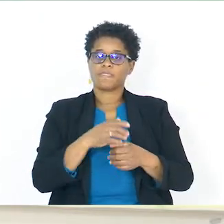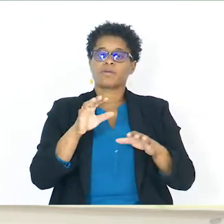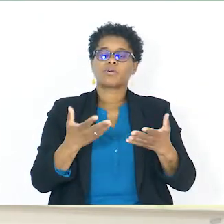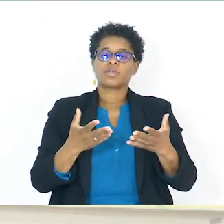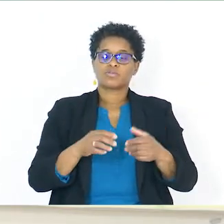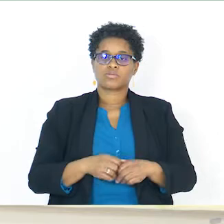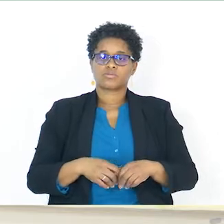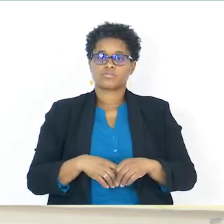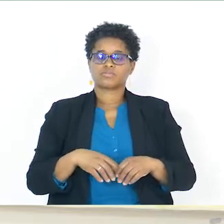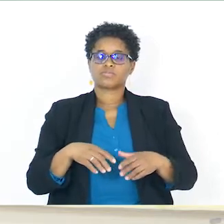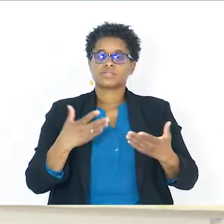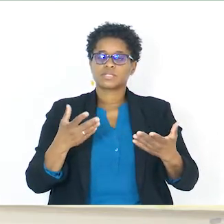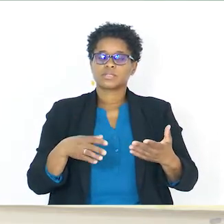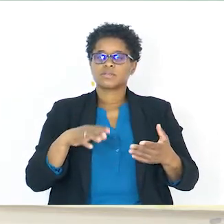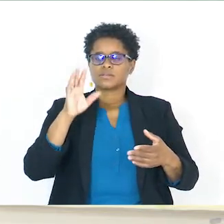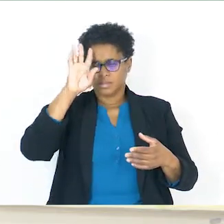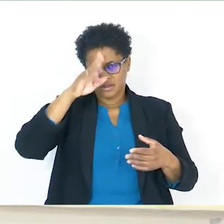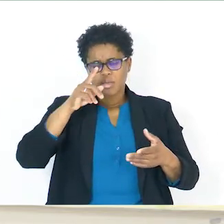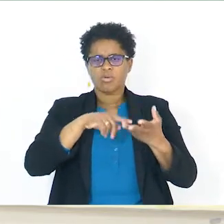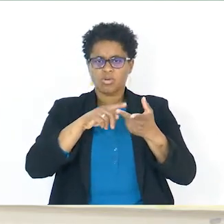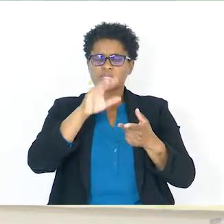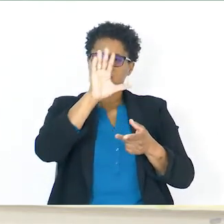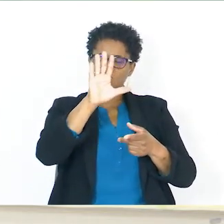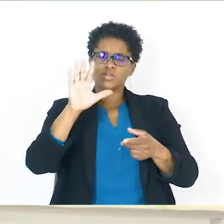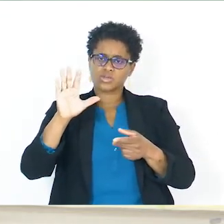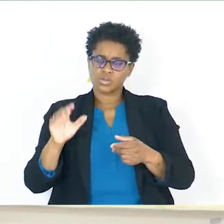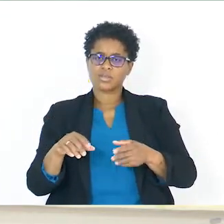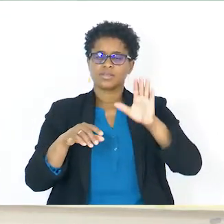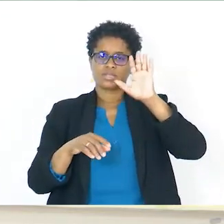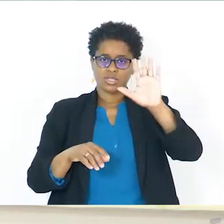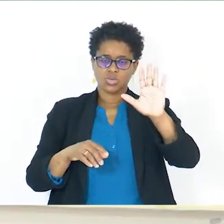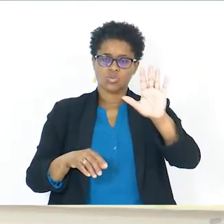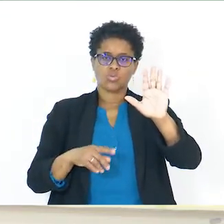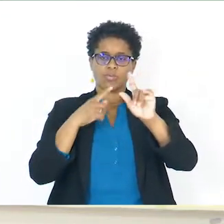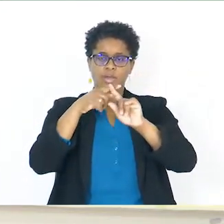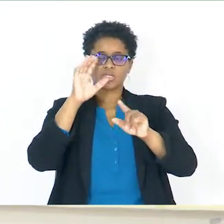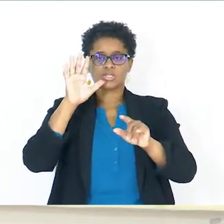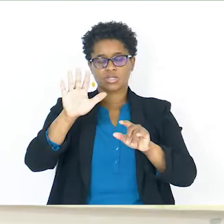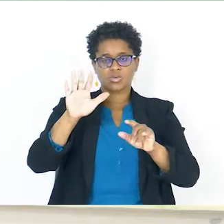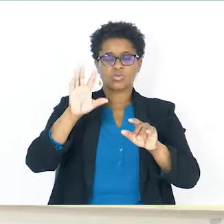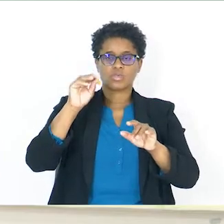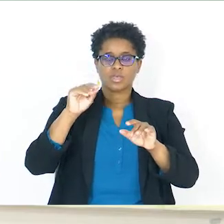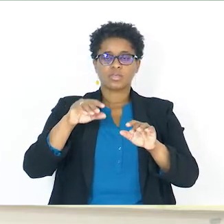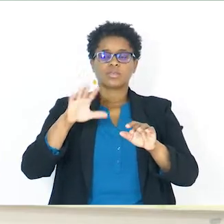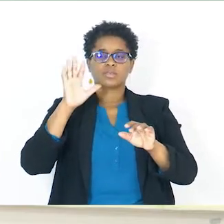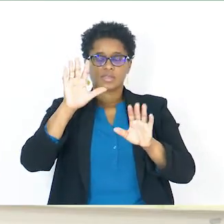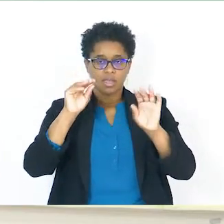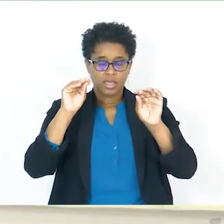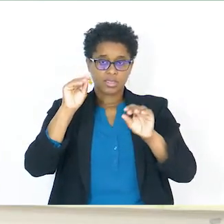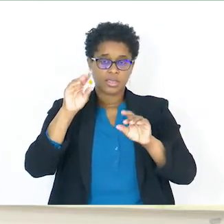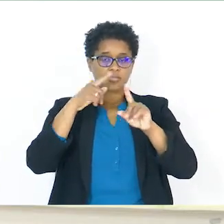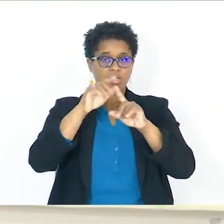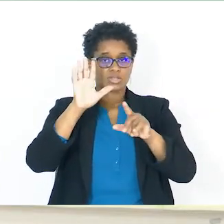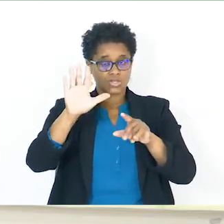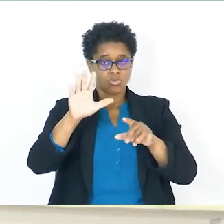5. Quanto é que são? 5. Sabem contar de 5 em 5. 5 mais 5. 10. 10 mais